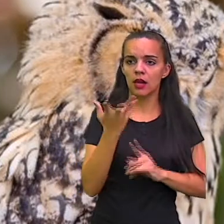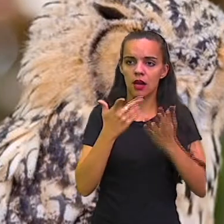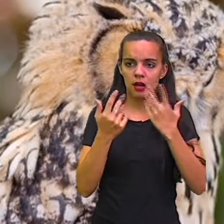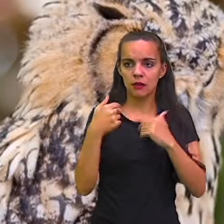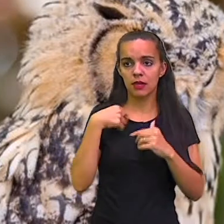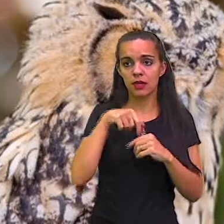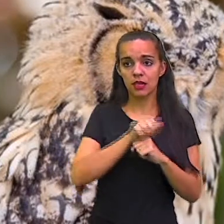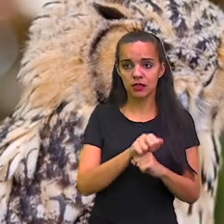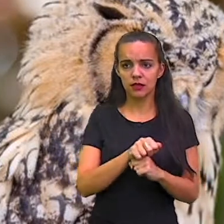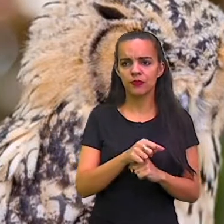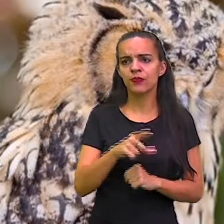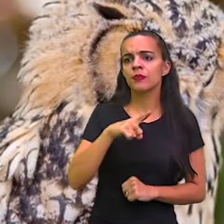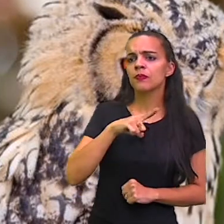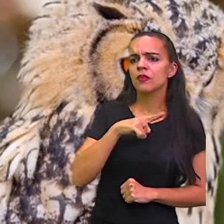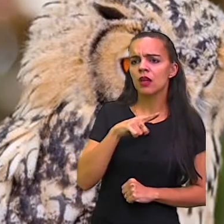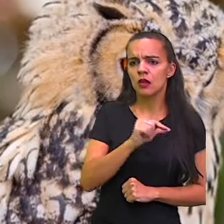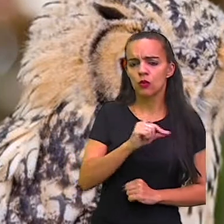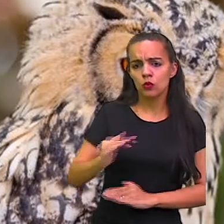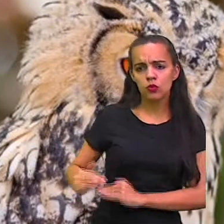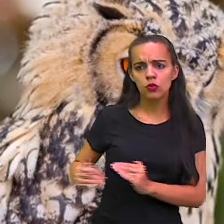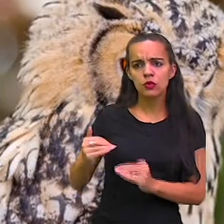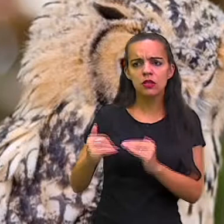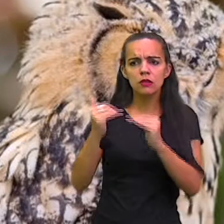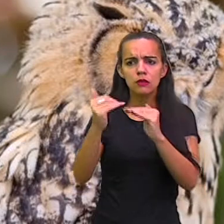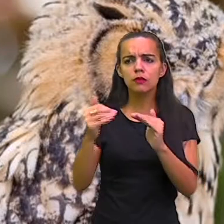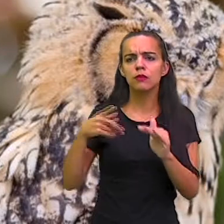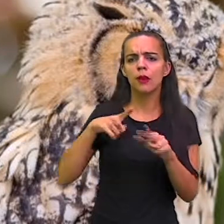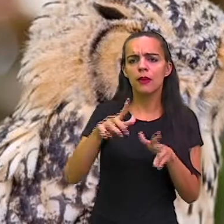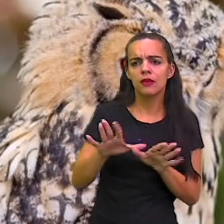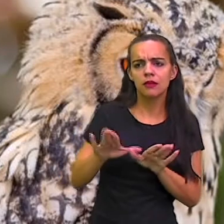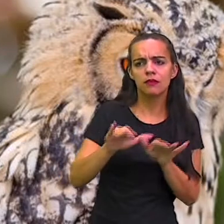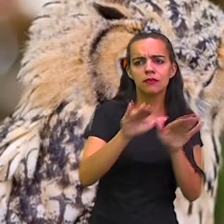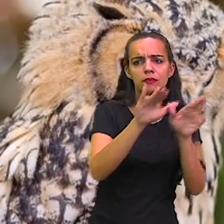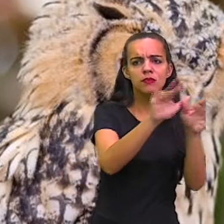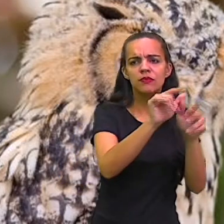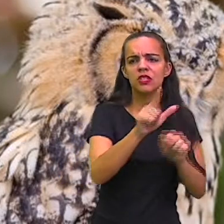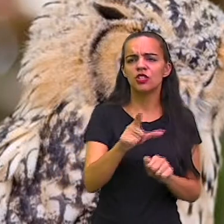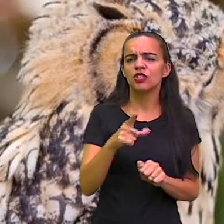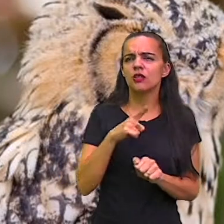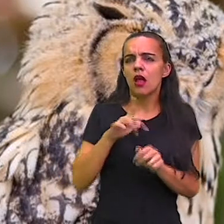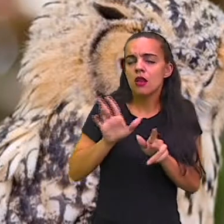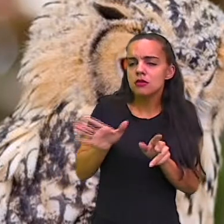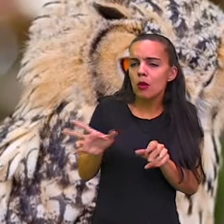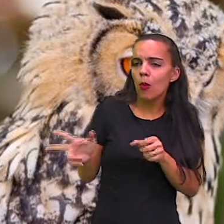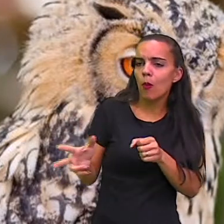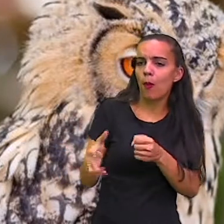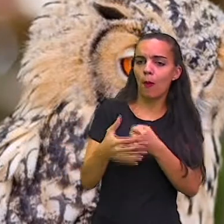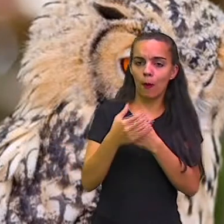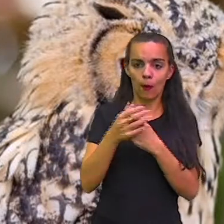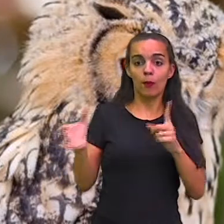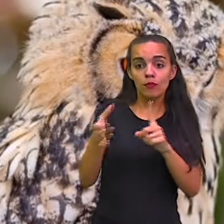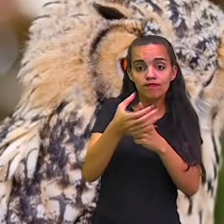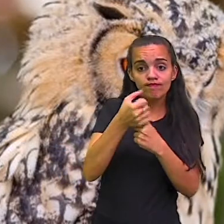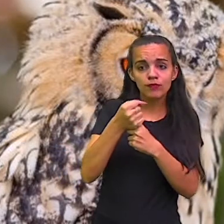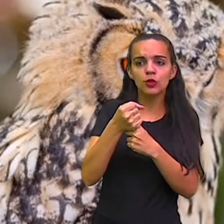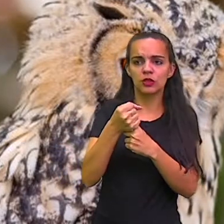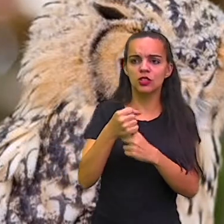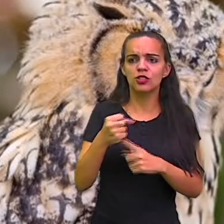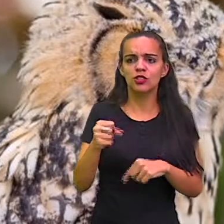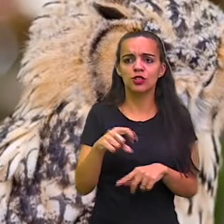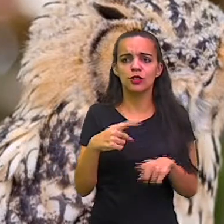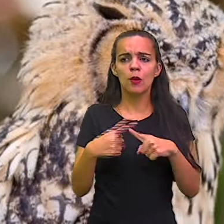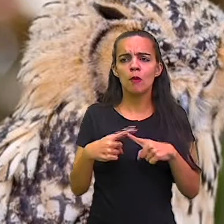primeiras fases o desenvolvimento as aves elas são protegidas e ensinadas pelos